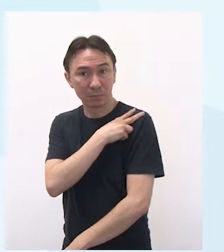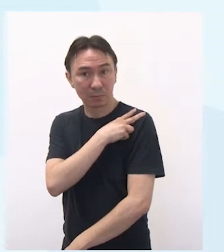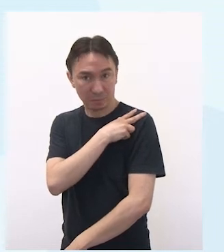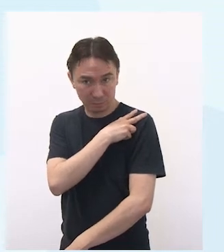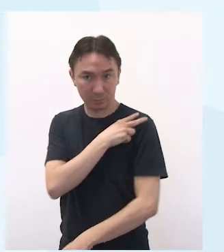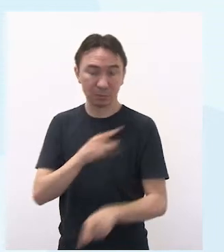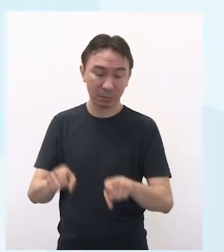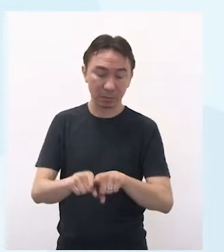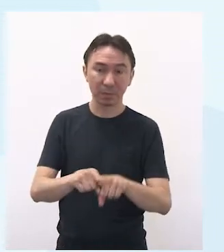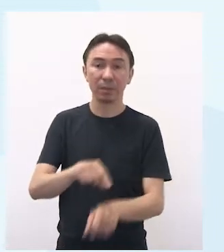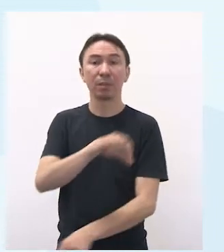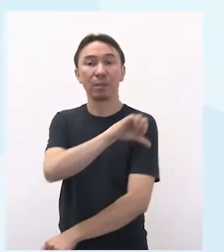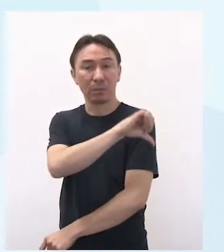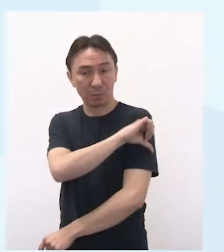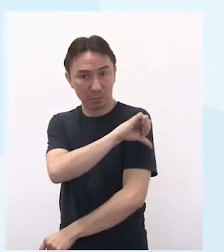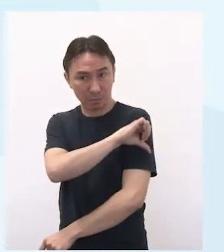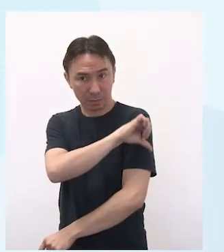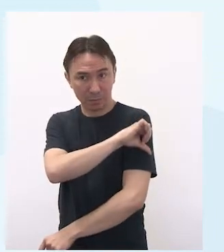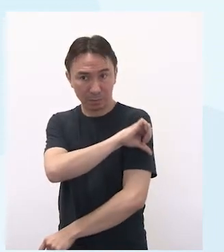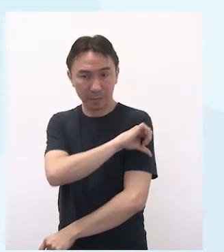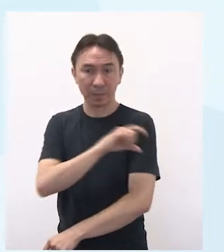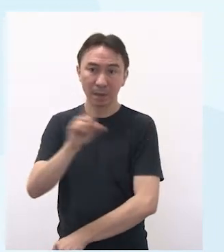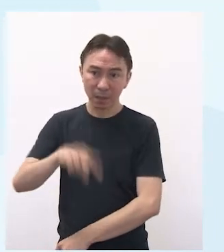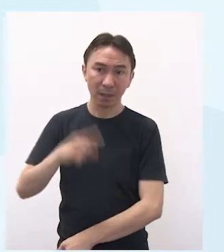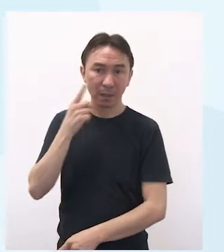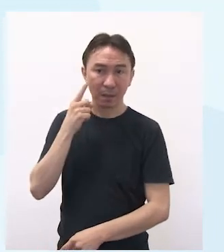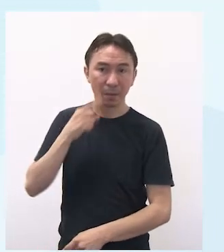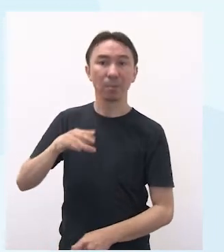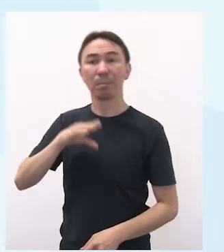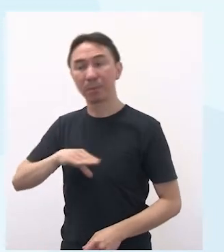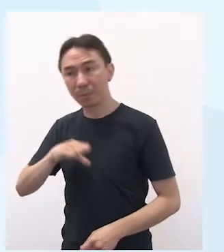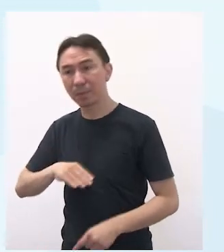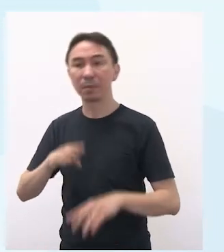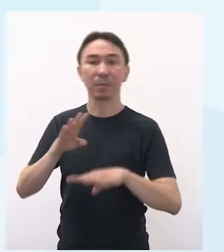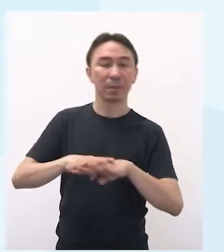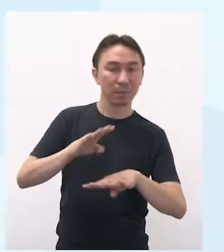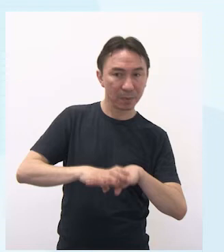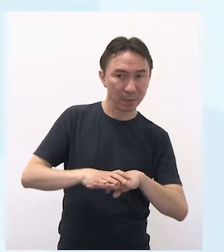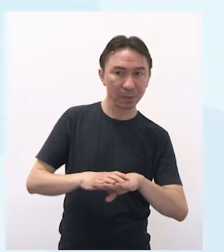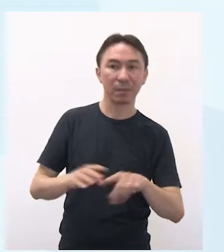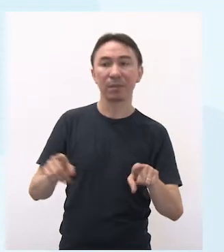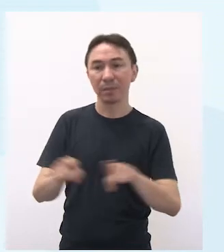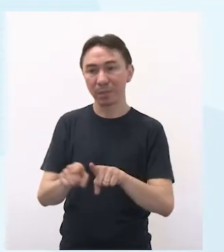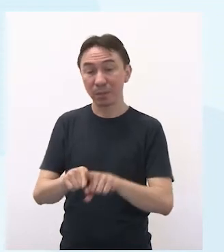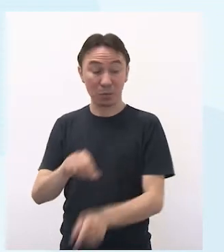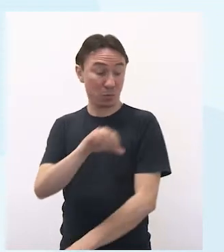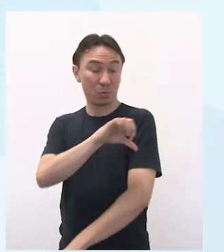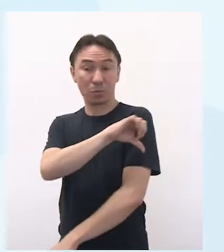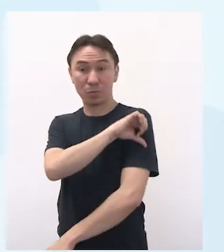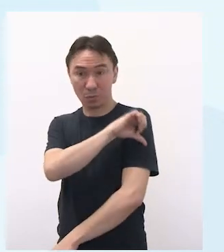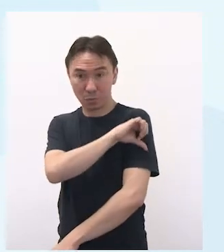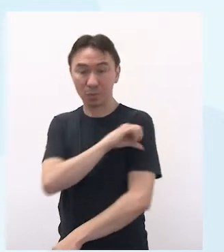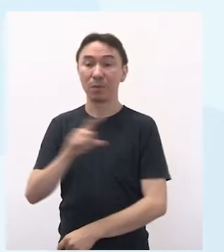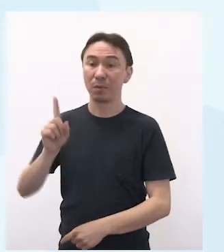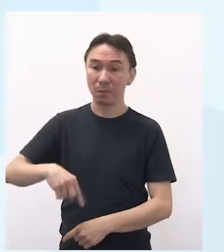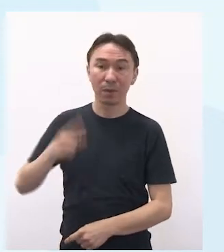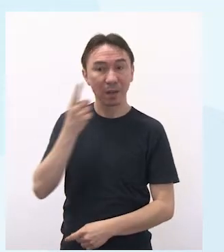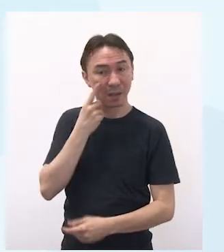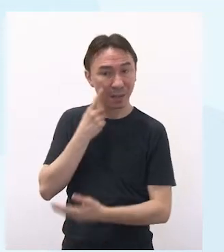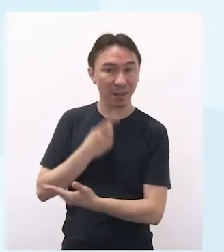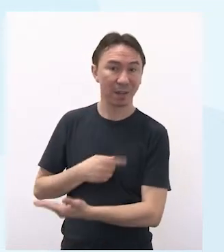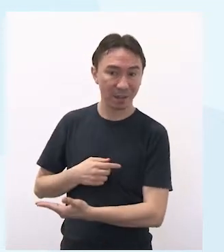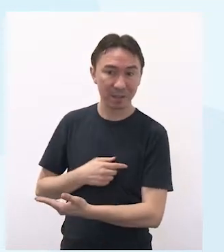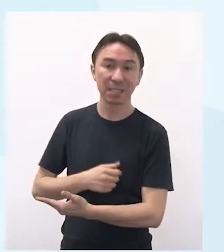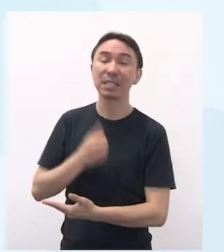amostral por ciências da natureza e ciências humanas, que vocês vão também saber quais serão as escolas